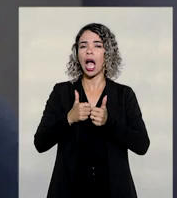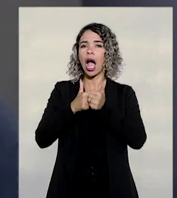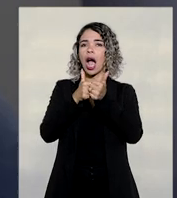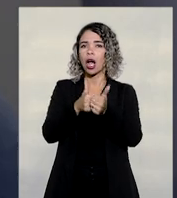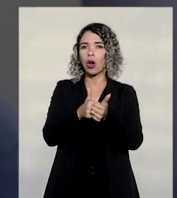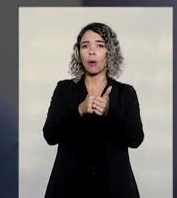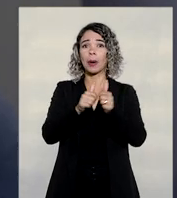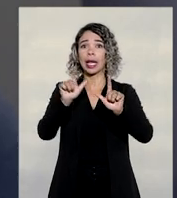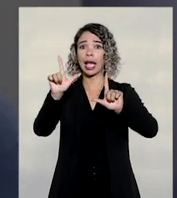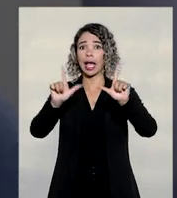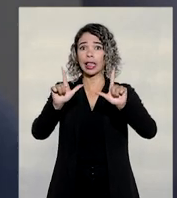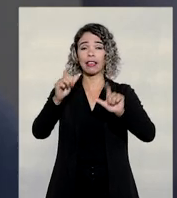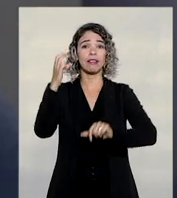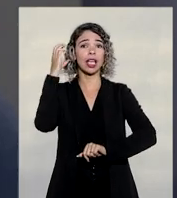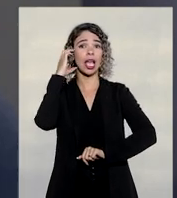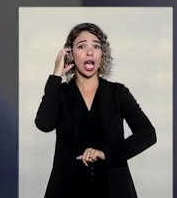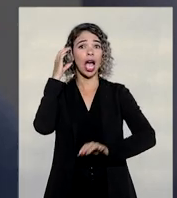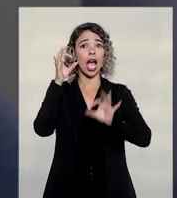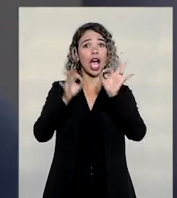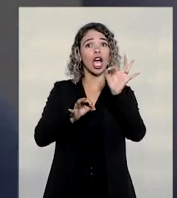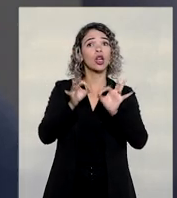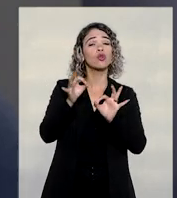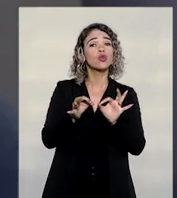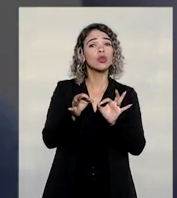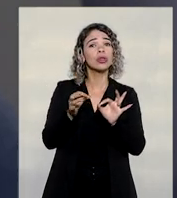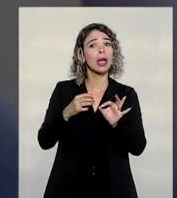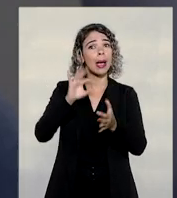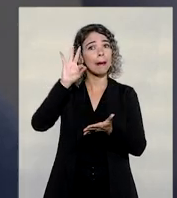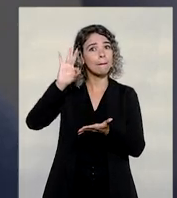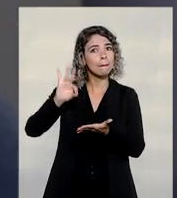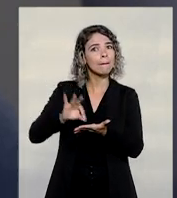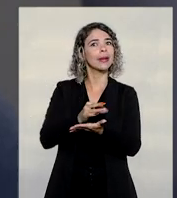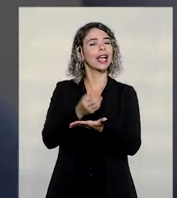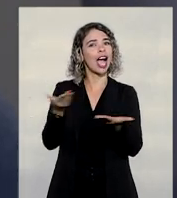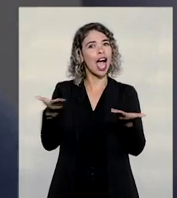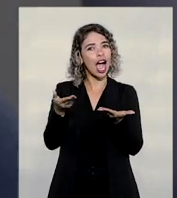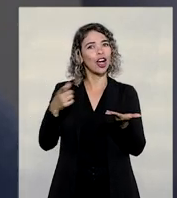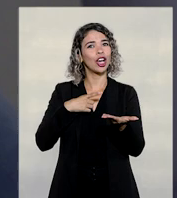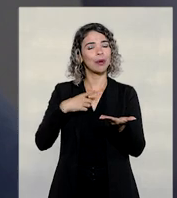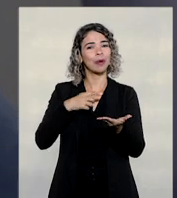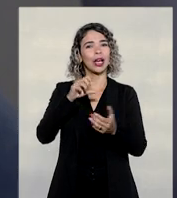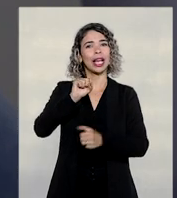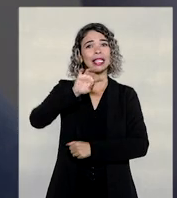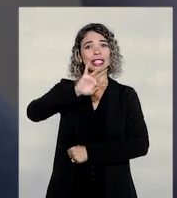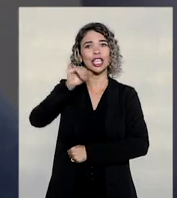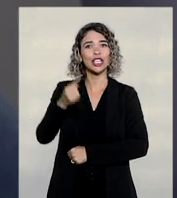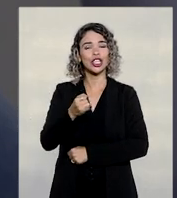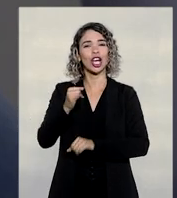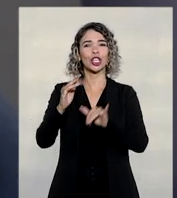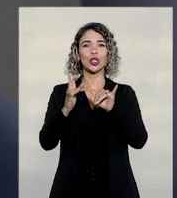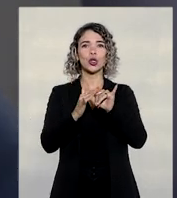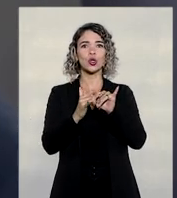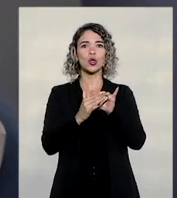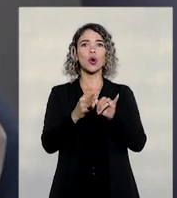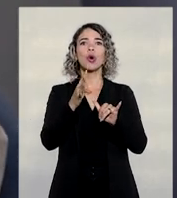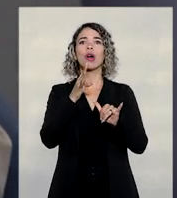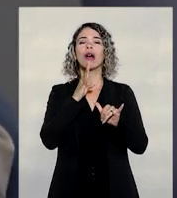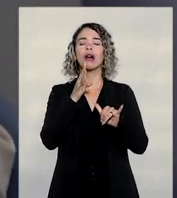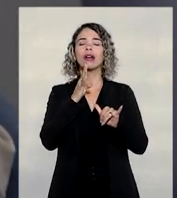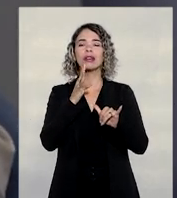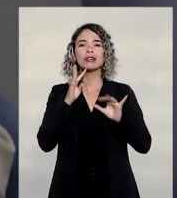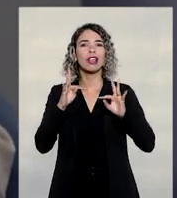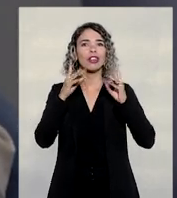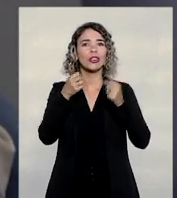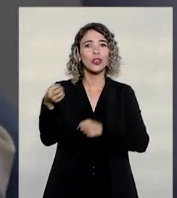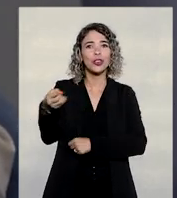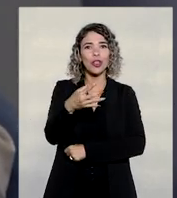é fácil. Acompanhe a programação da TV e da Rádio Justiça. Aproveite e se inscreva agora mesmo, hein? No canal do STJ no YouTube,